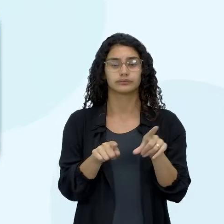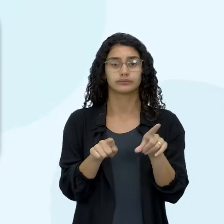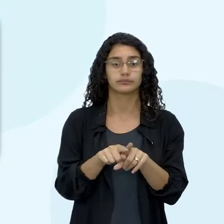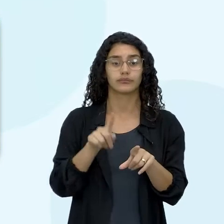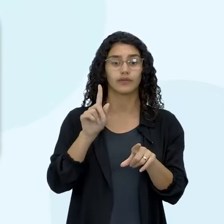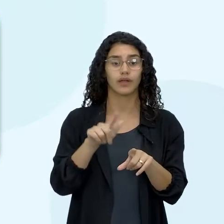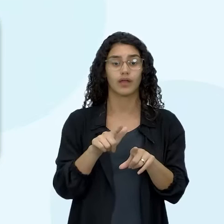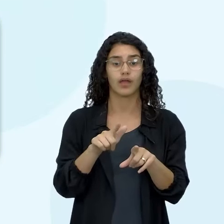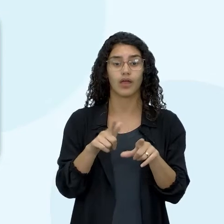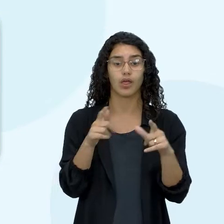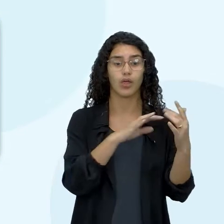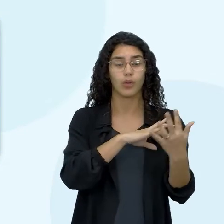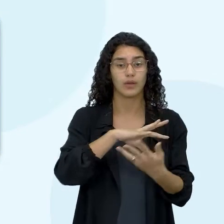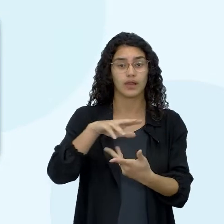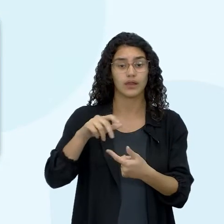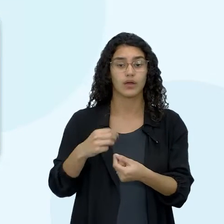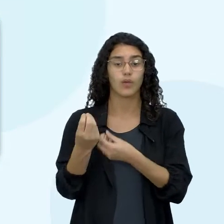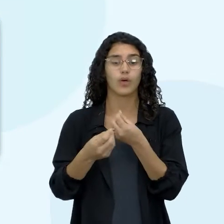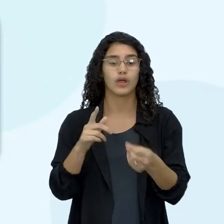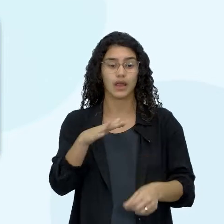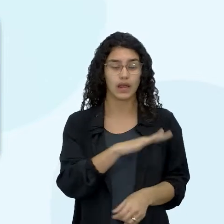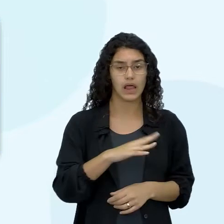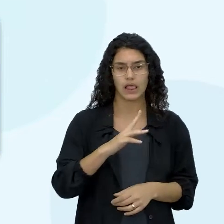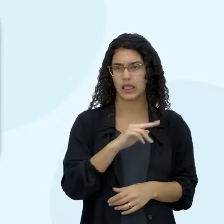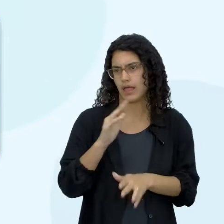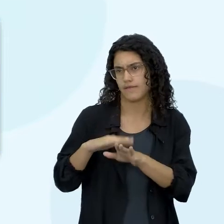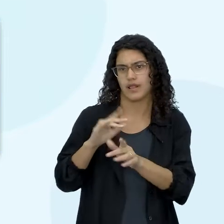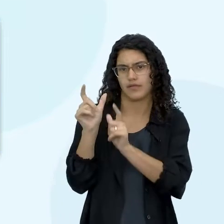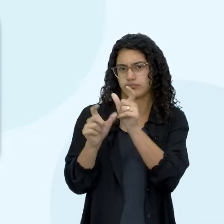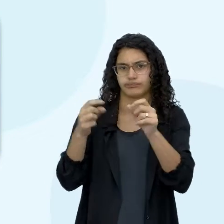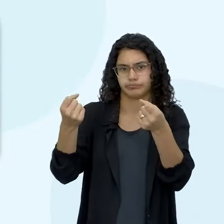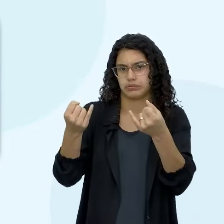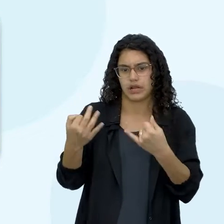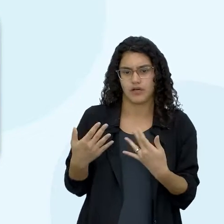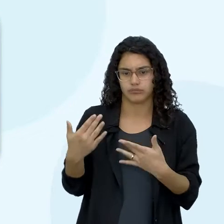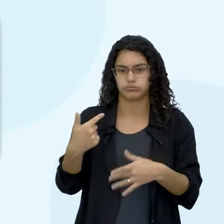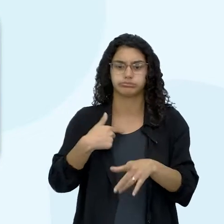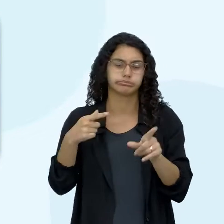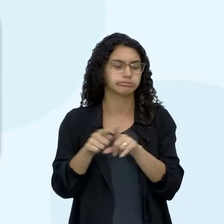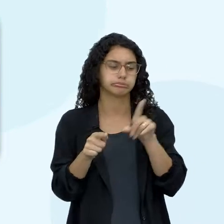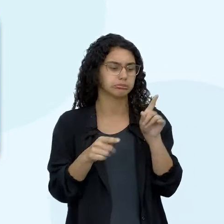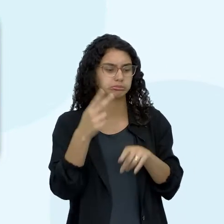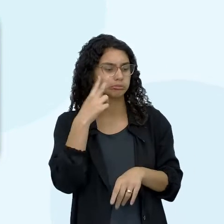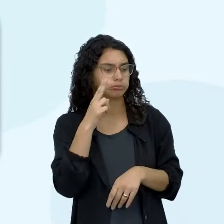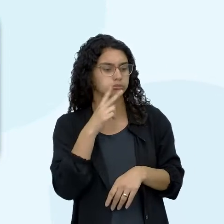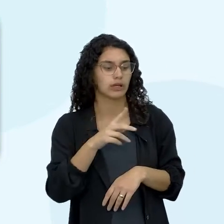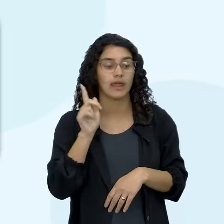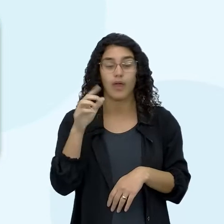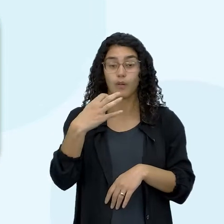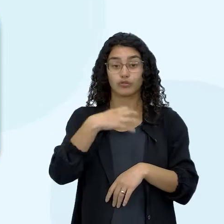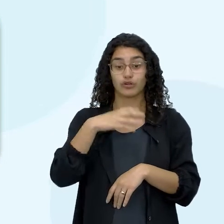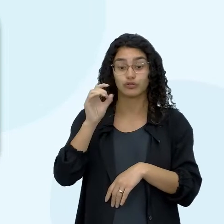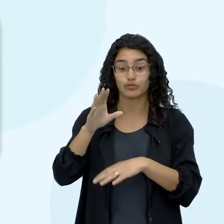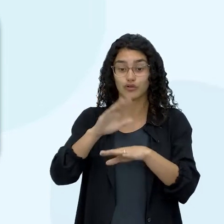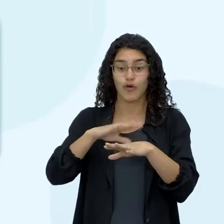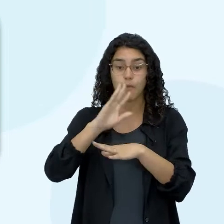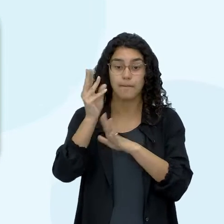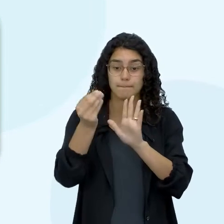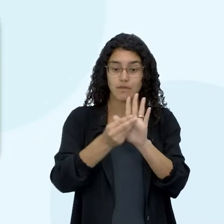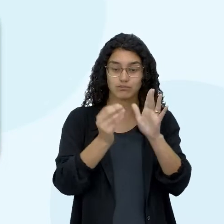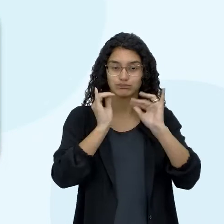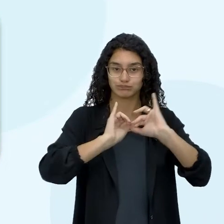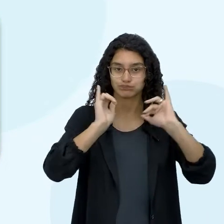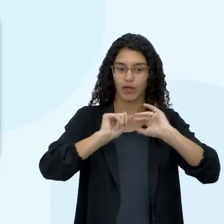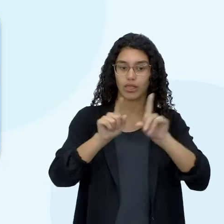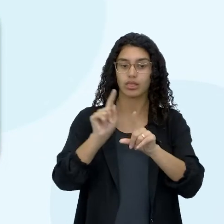a globalização, quando eu era criança, ninguém falava de globalização. Eu também não. Pois é, ela é uma expressão que só foi